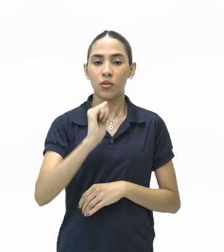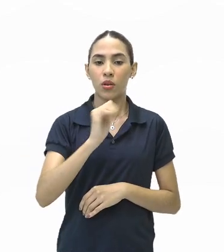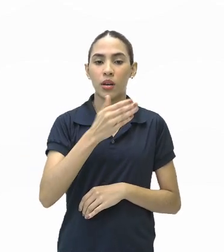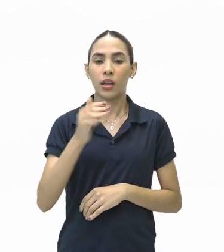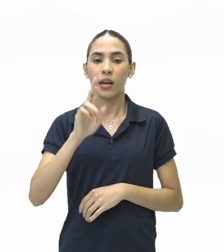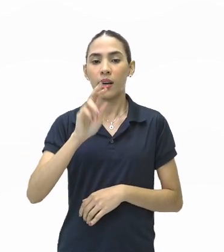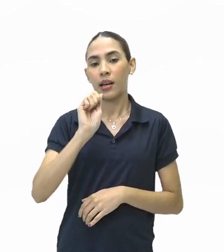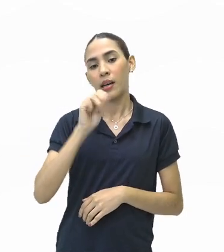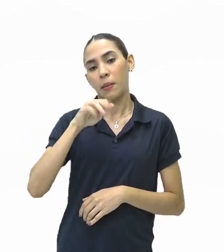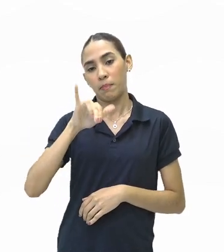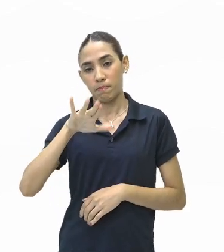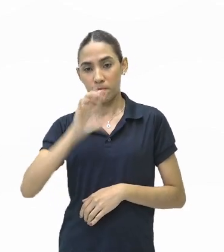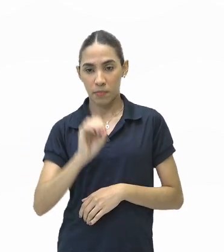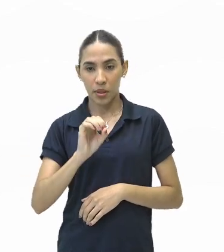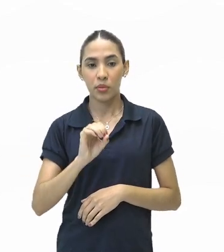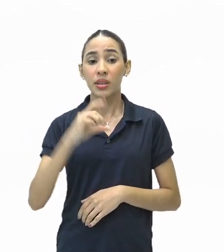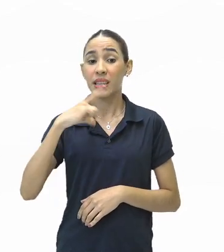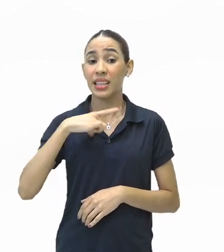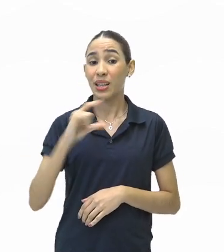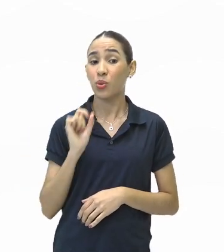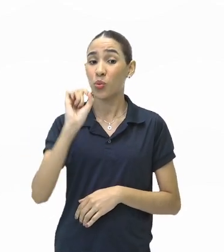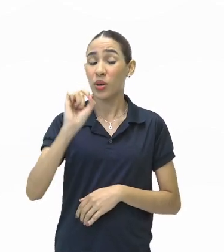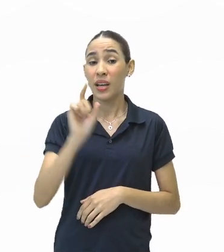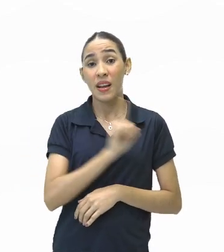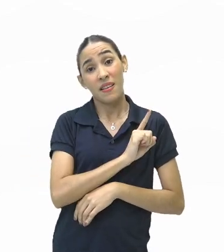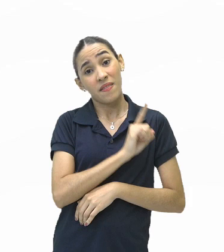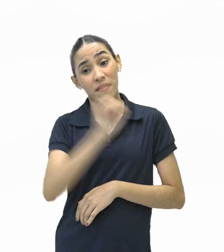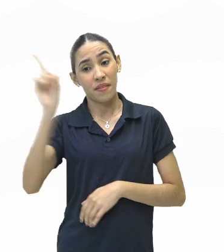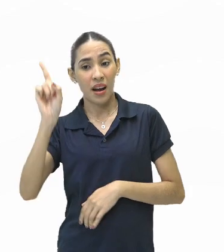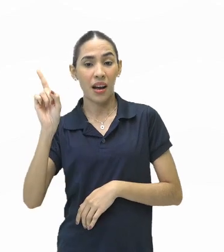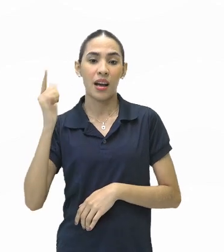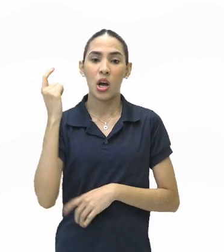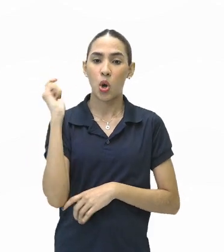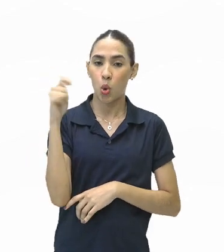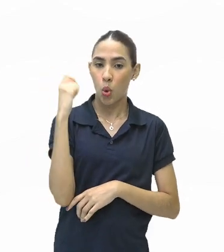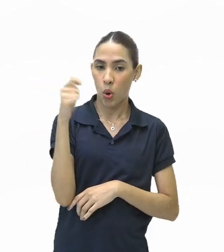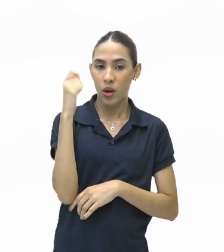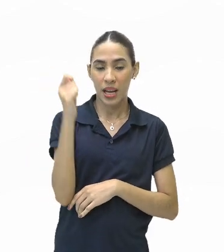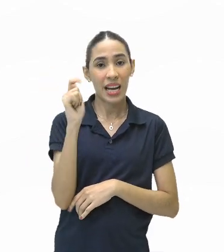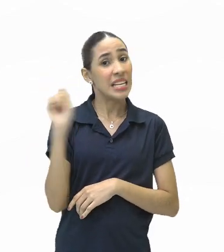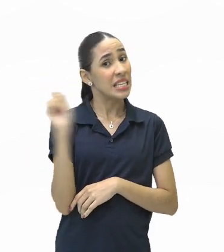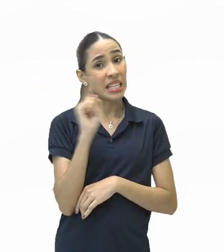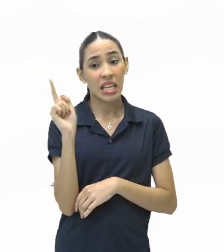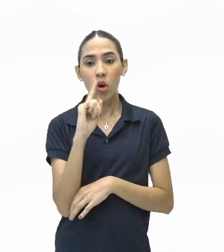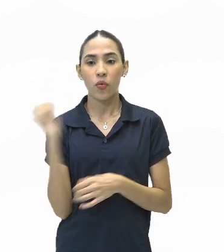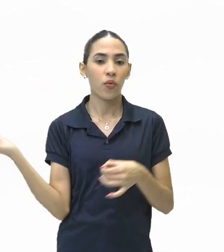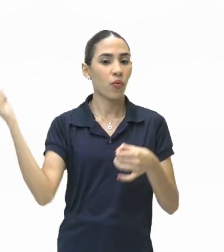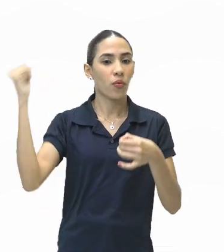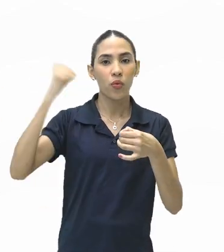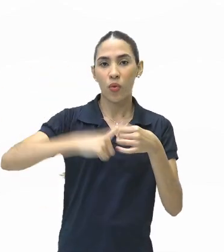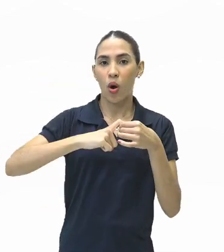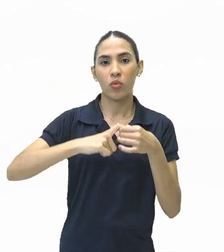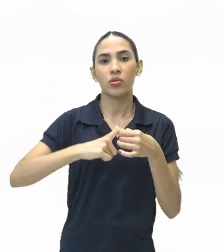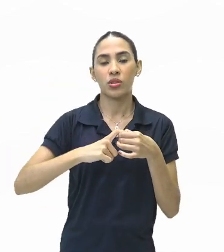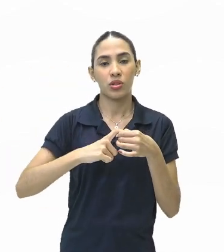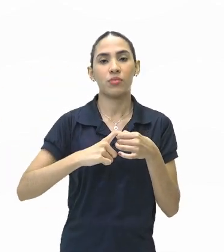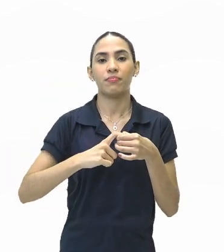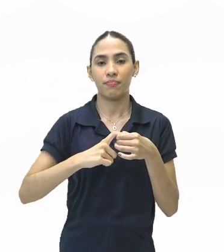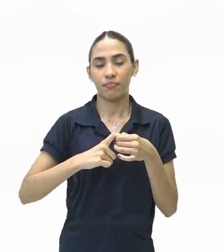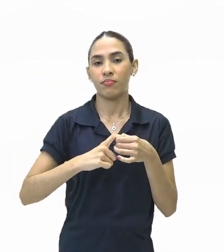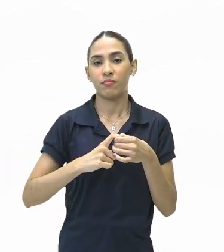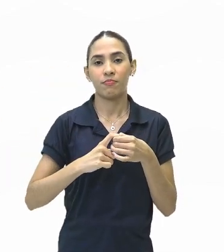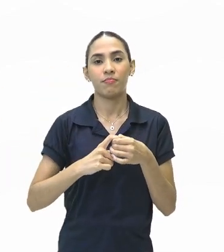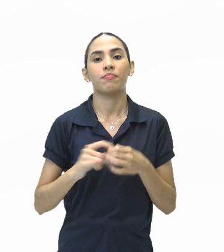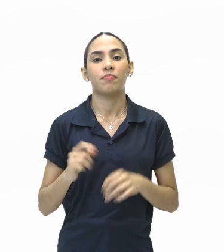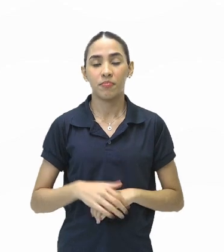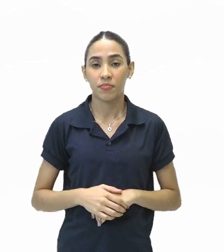Joca Ramiro, com a condição de que ele vá para Goiás e não retorne sem que ele